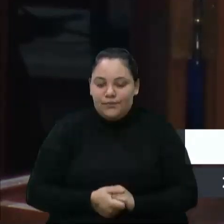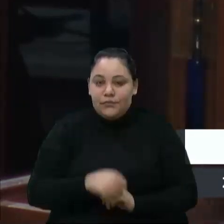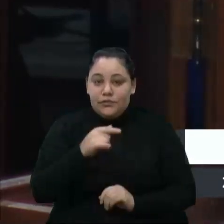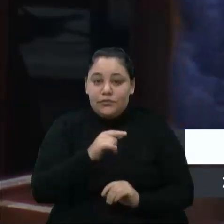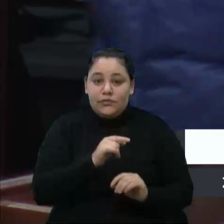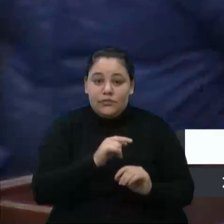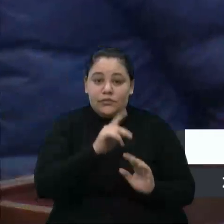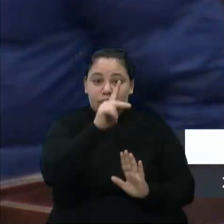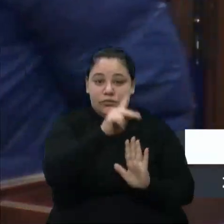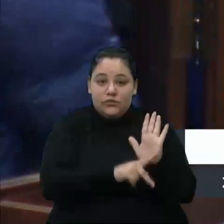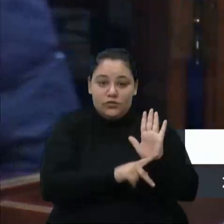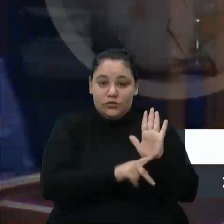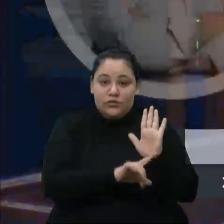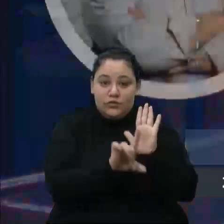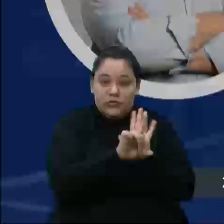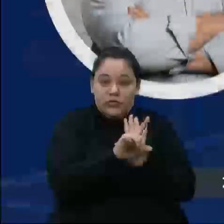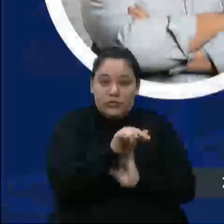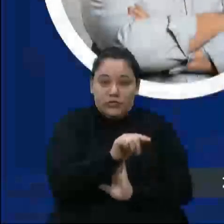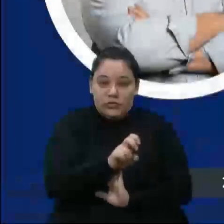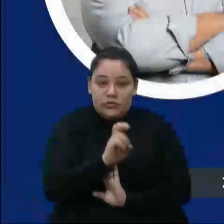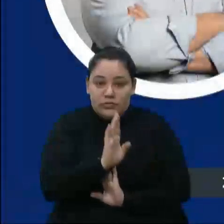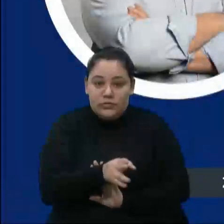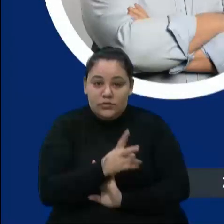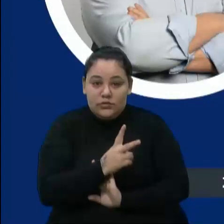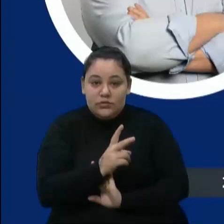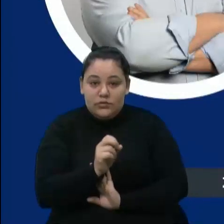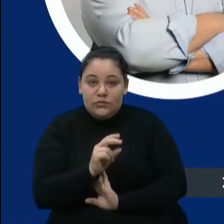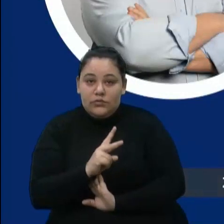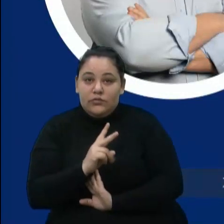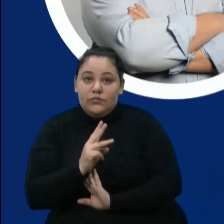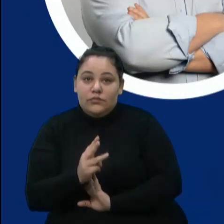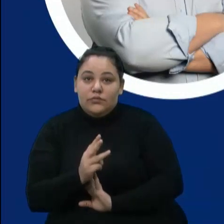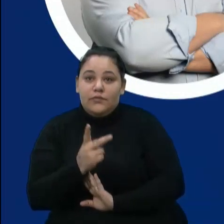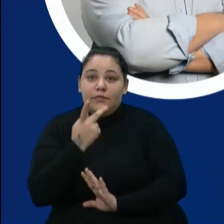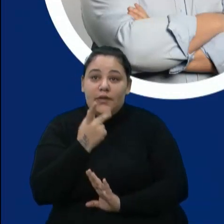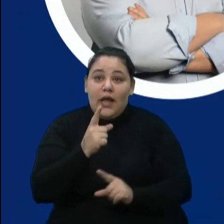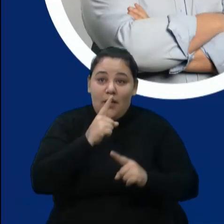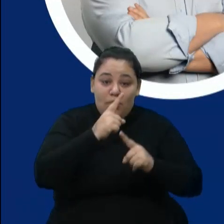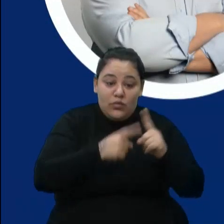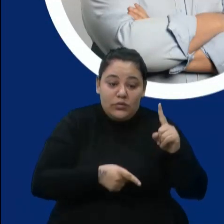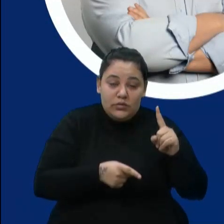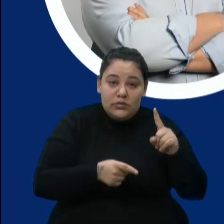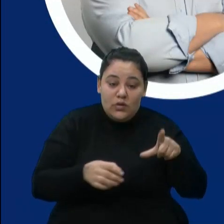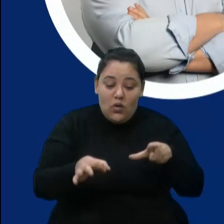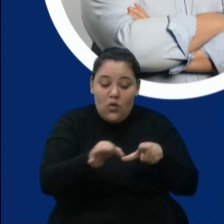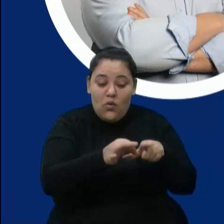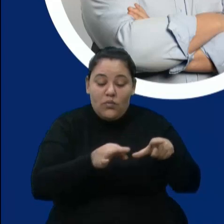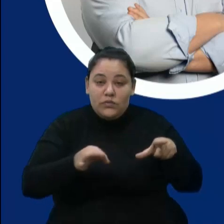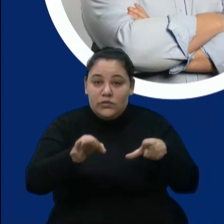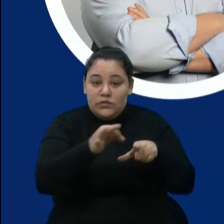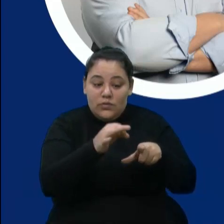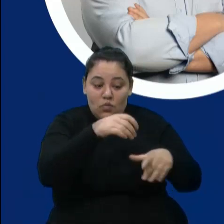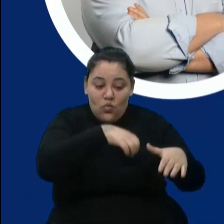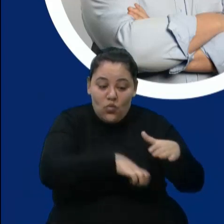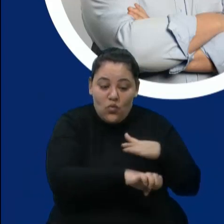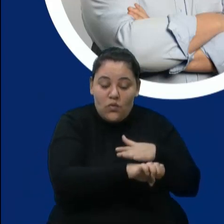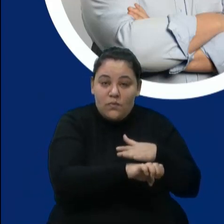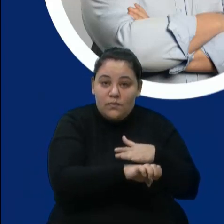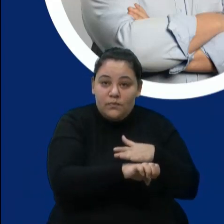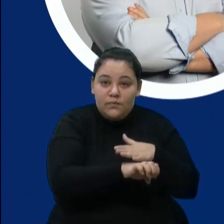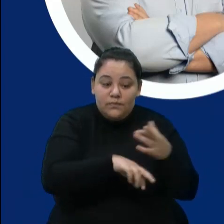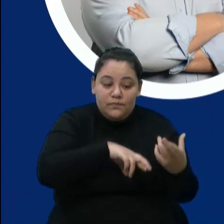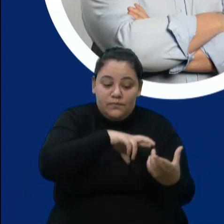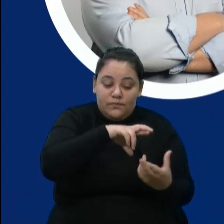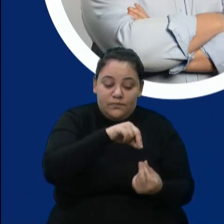lei 75/2023 dispõe sobre a proibição de comercialização, estocagem,